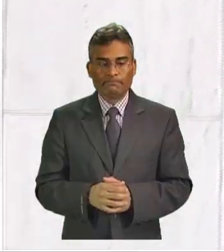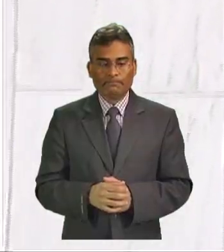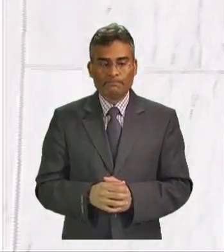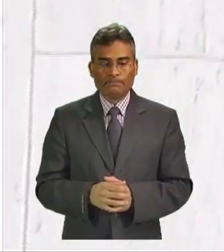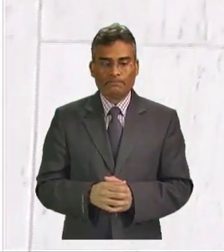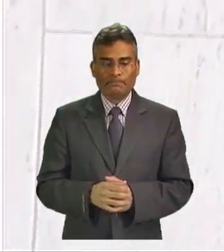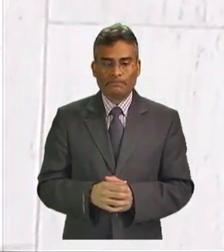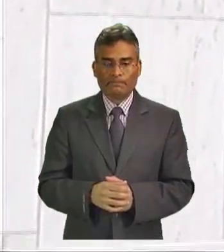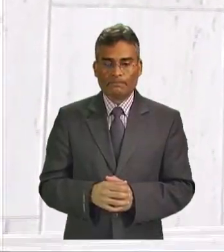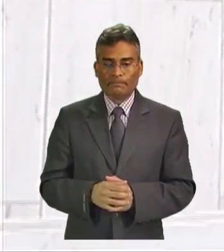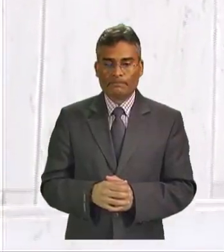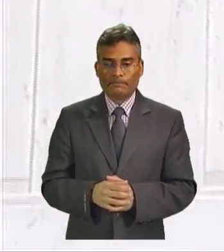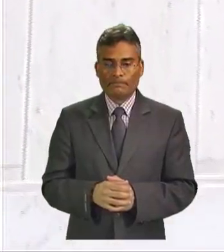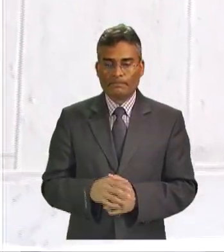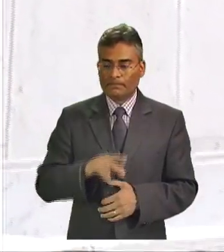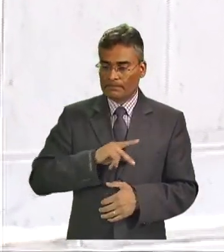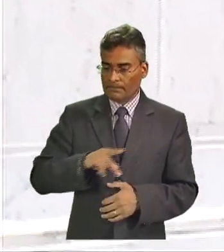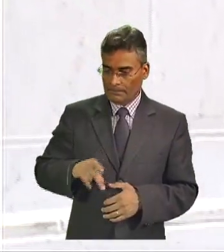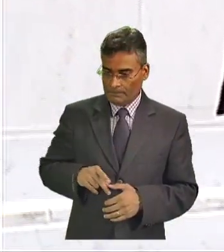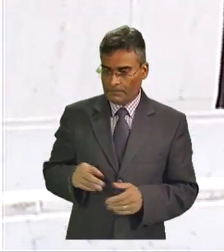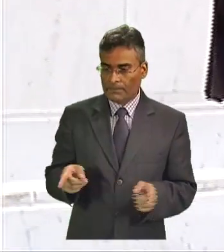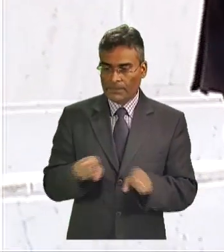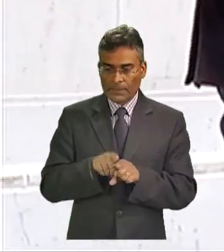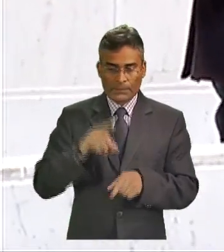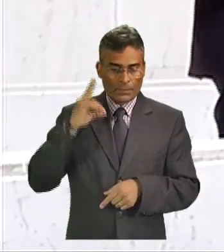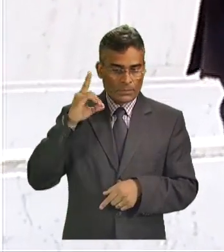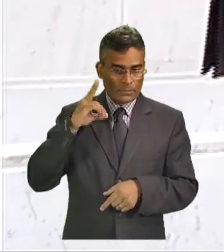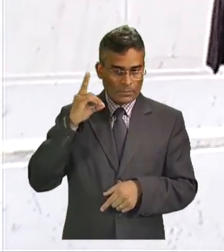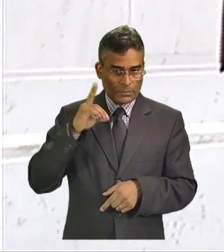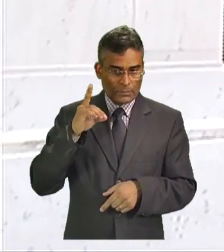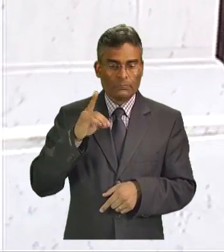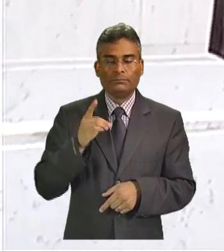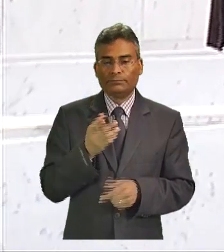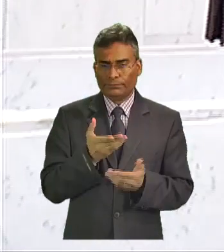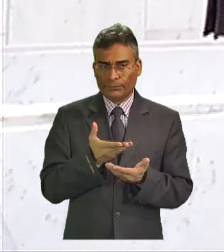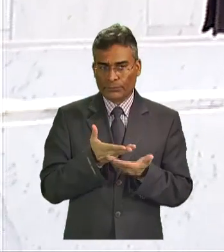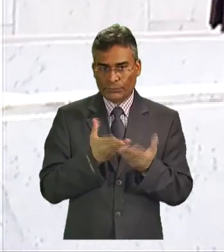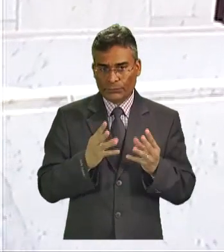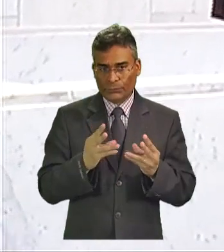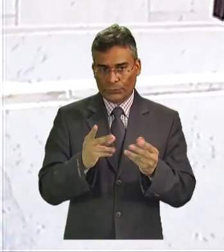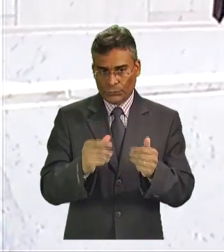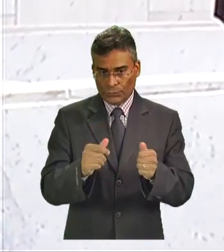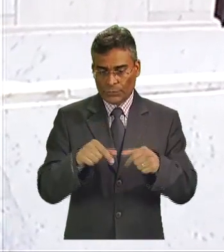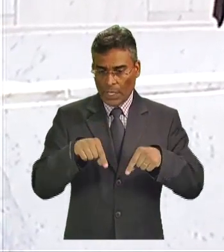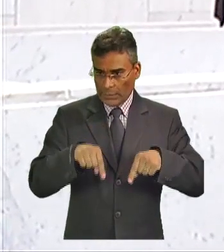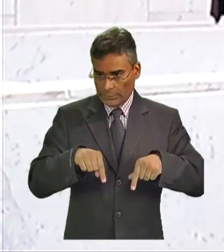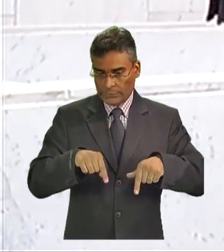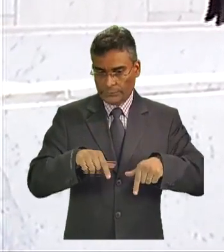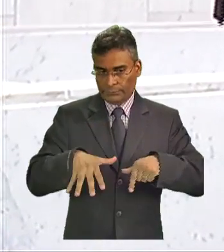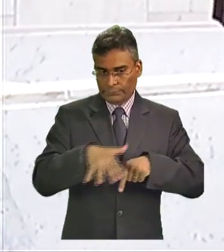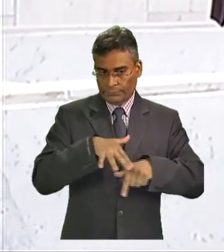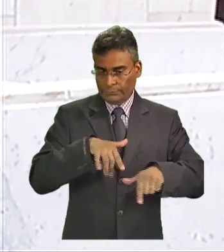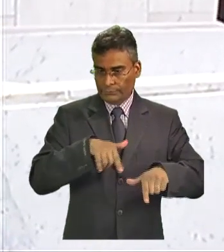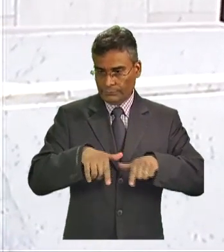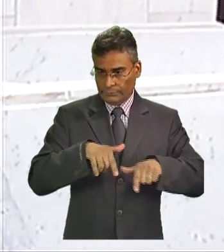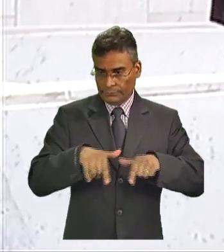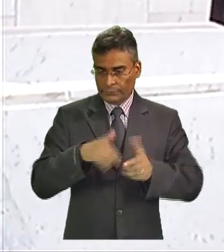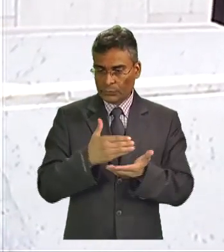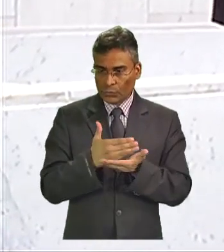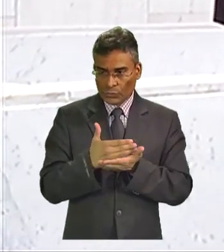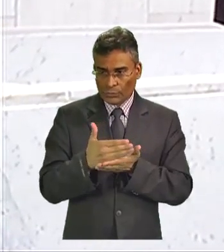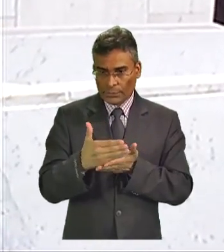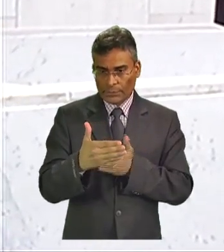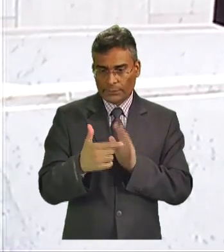Senhor presidente e deputado doutor Ulisses, senhores deputados, assessores, funcionários aqui presentes, eu quero começar